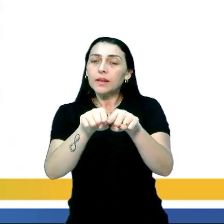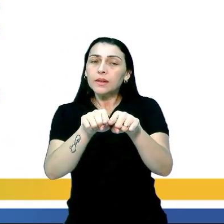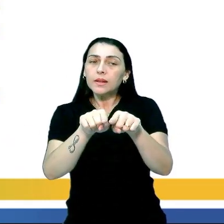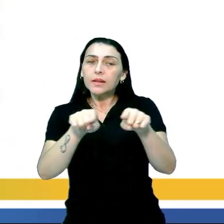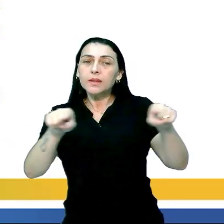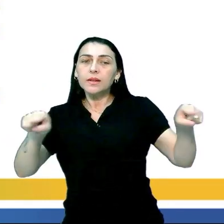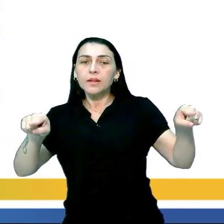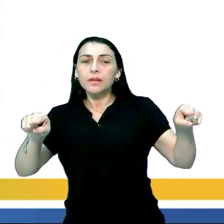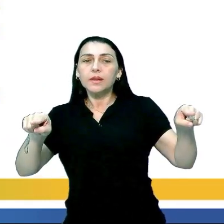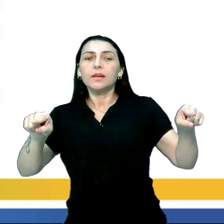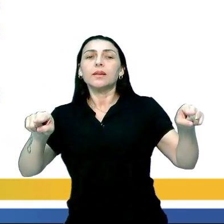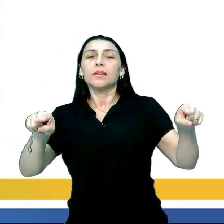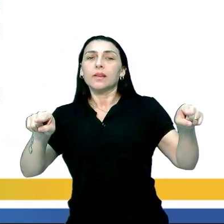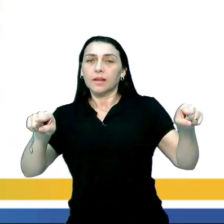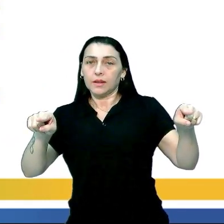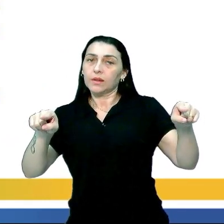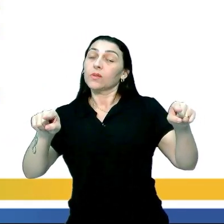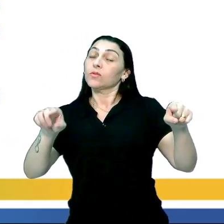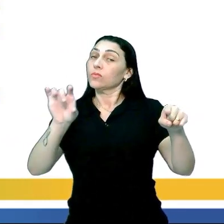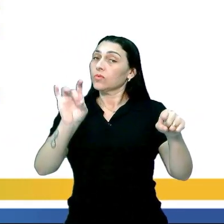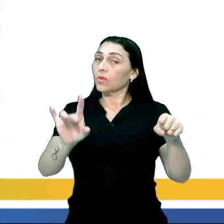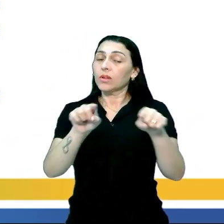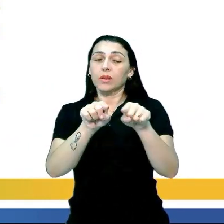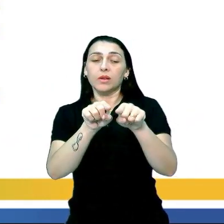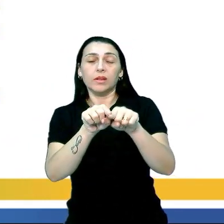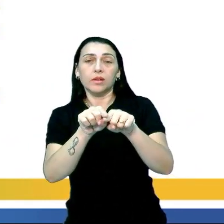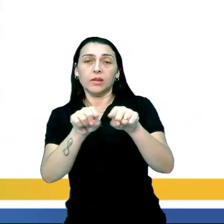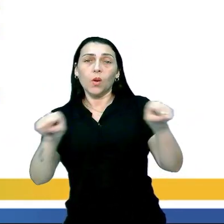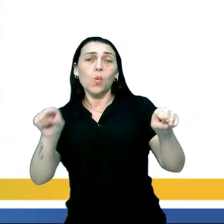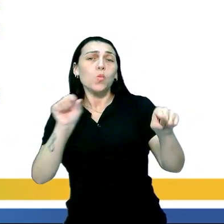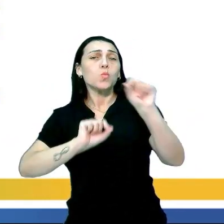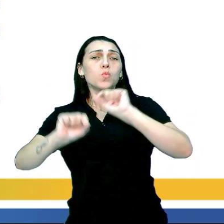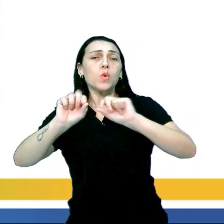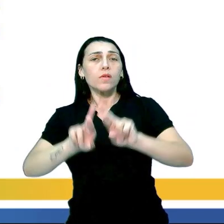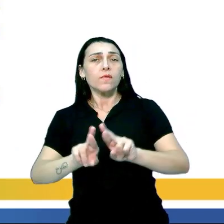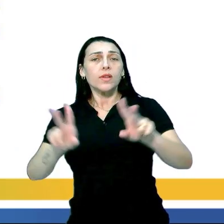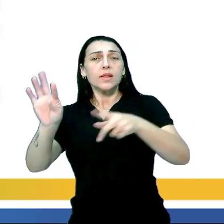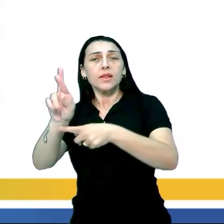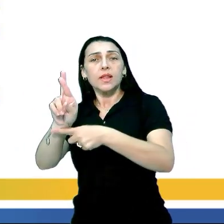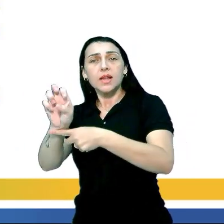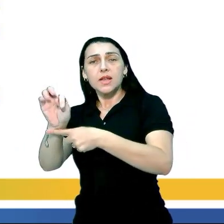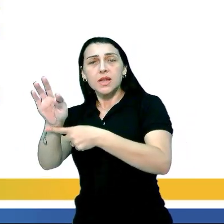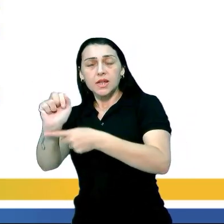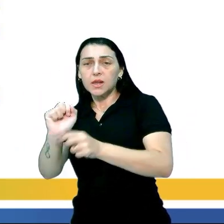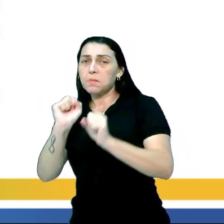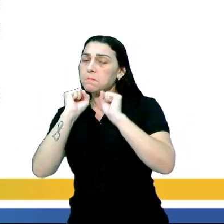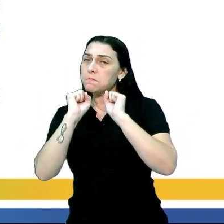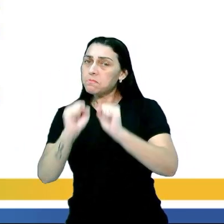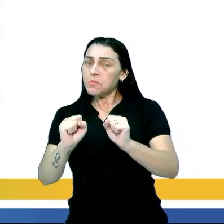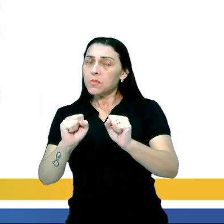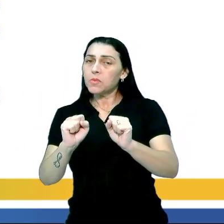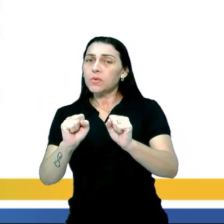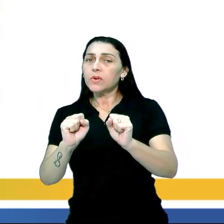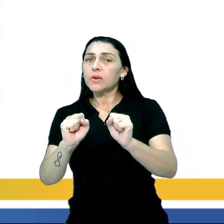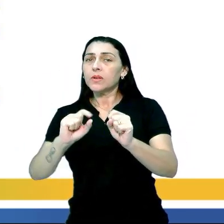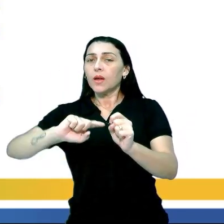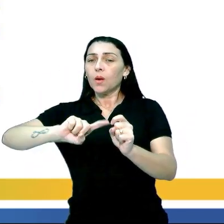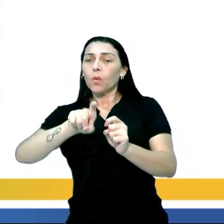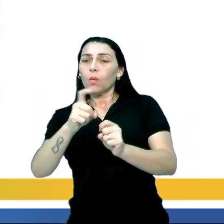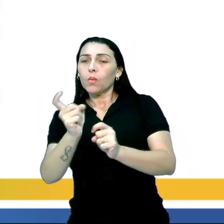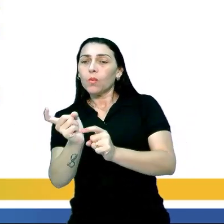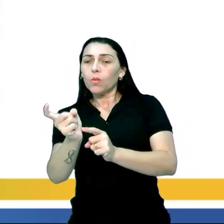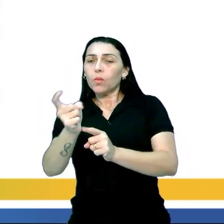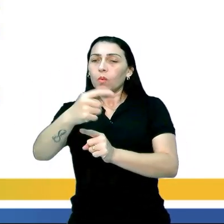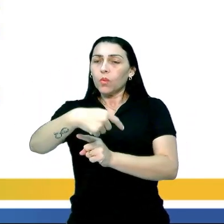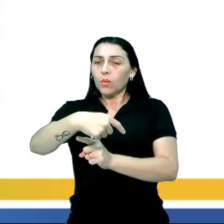a linha. Só que a linha, o que ela diferencia da reta? A linha pode ser curva. E é